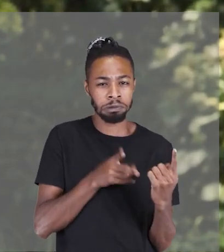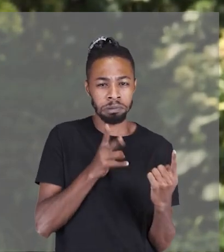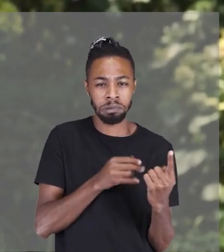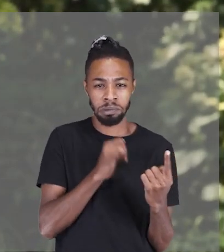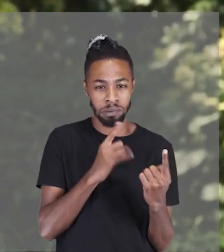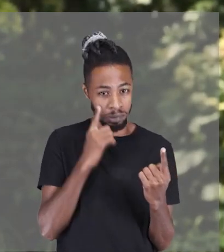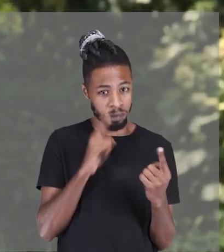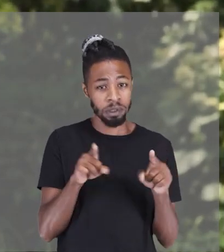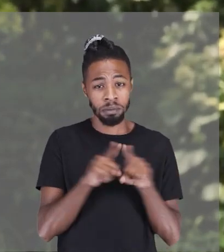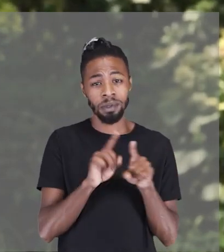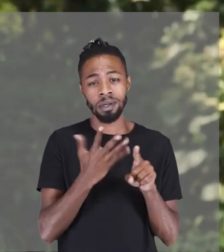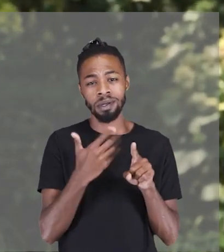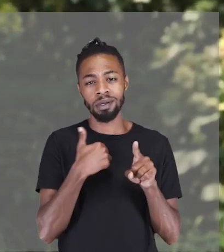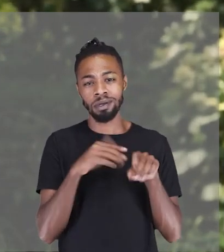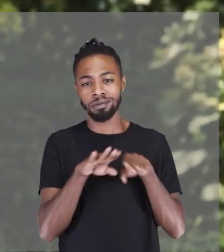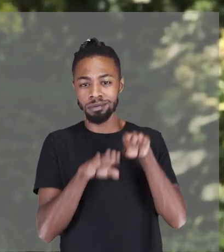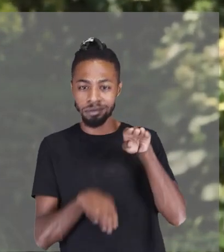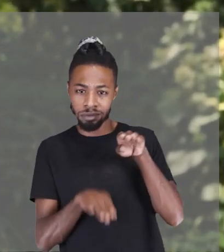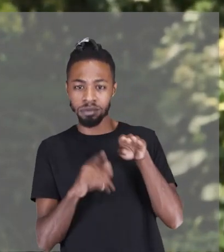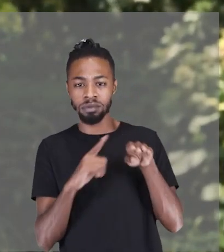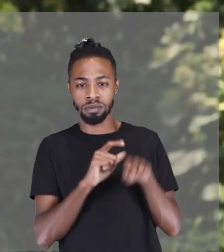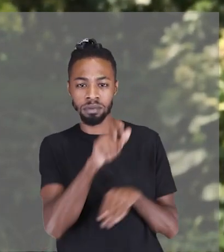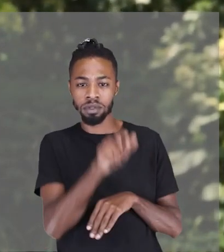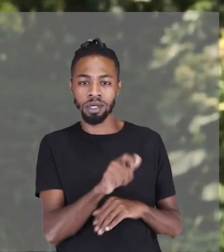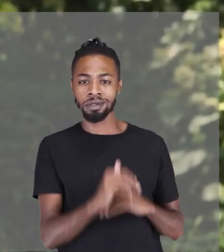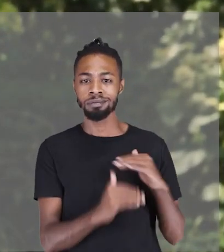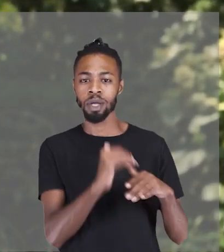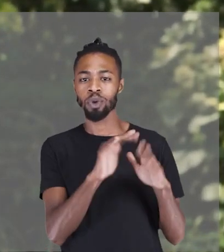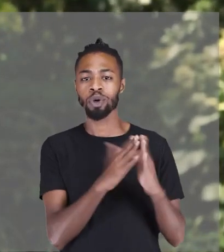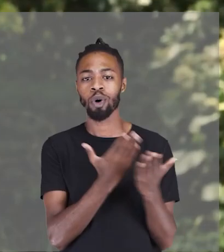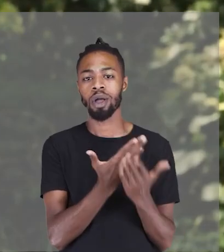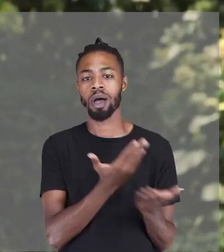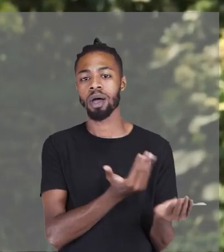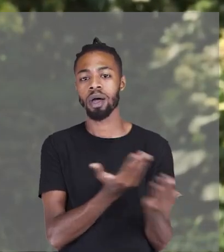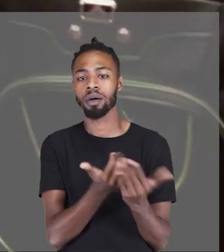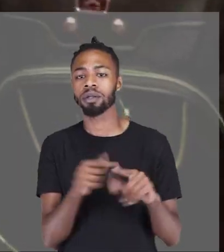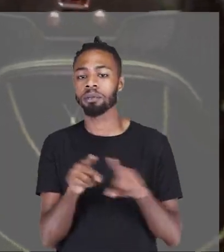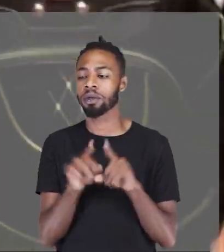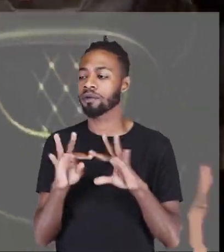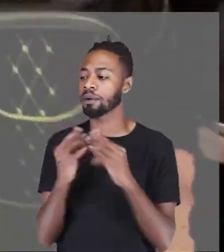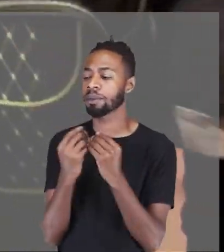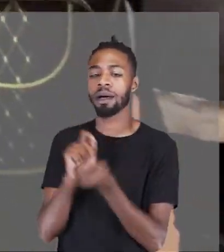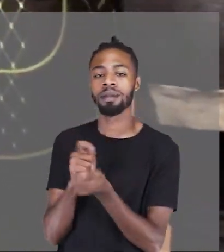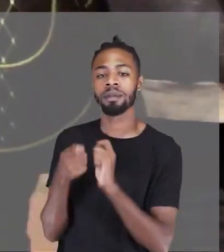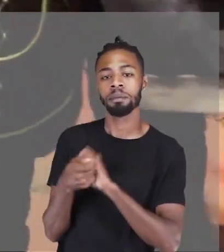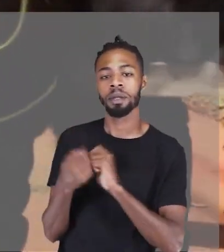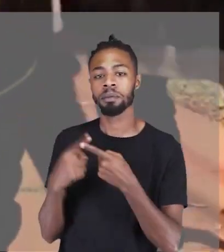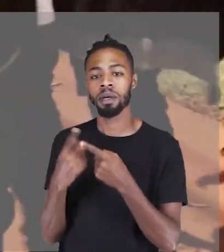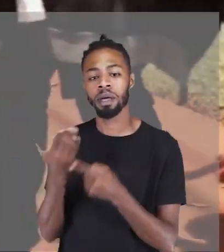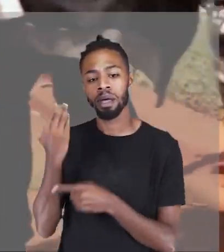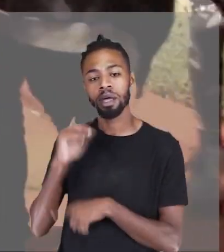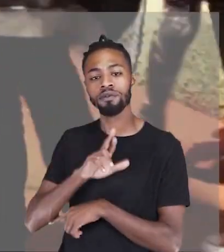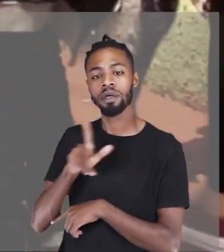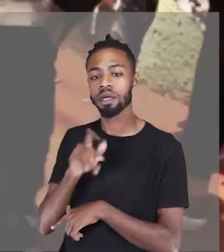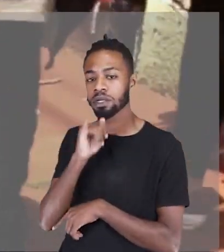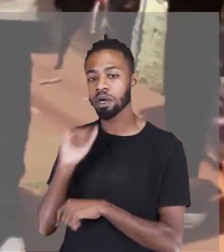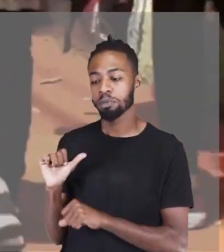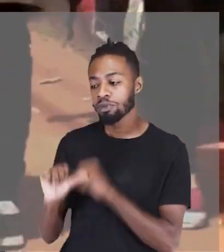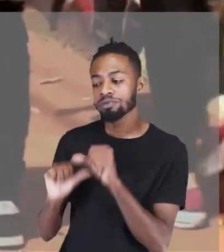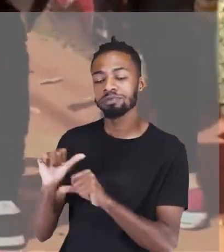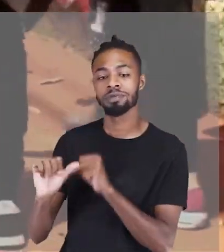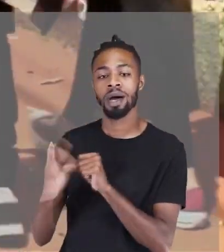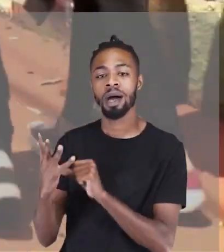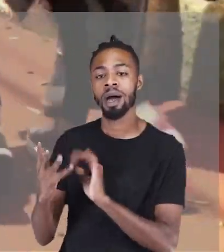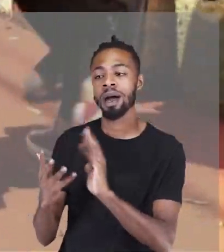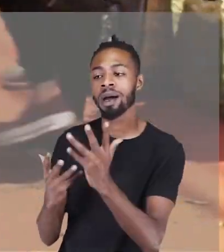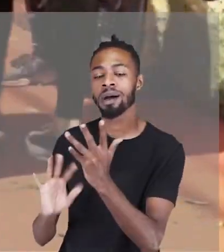presentes e sempre foram uma causa de uma desigualdade muito grande no desempenho escolar dos jovens, quanto porque as famílias se adaptaram de maneira muito